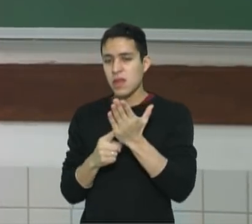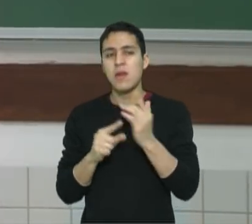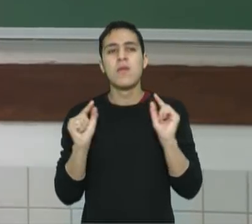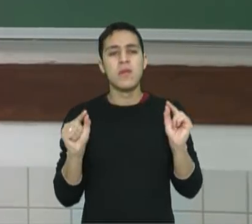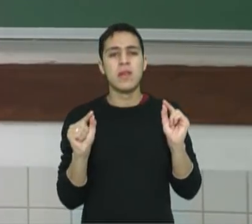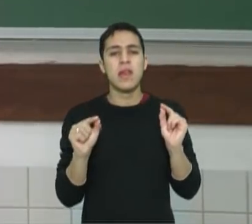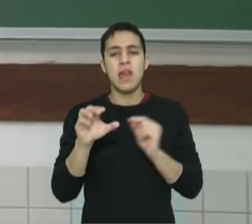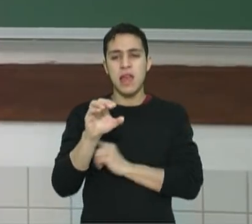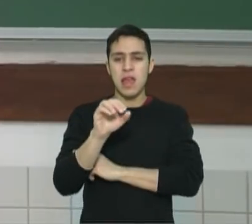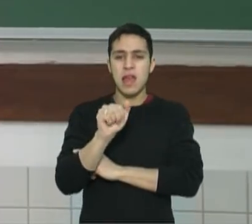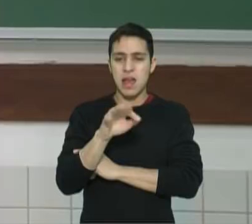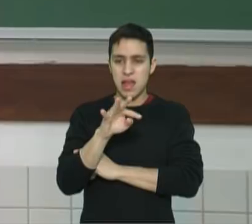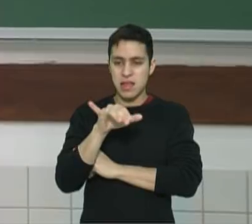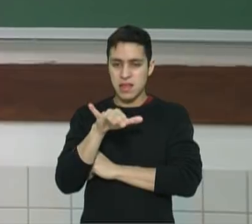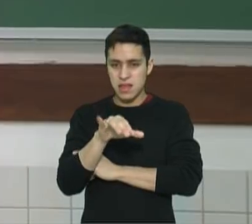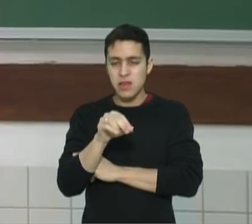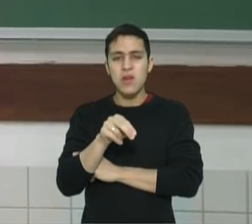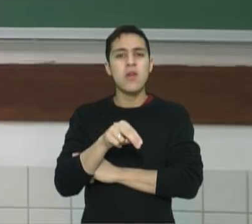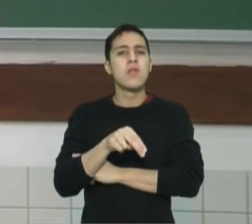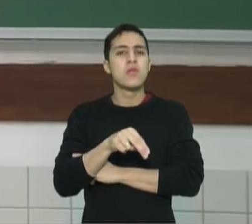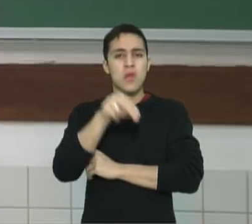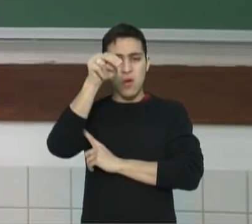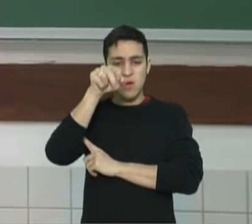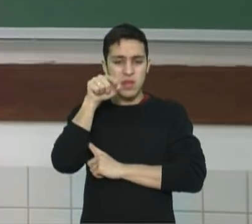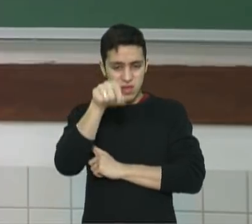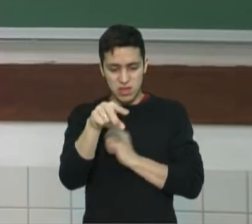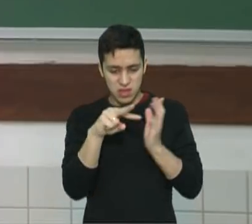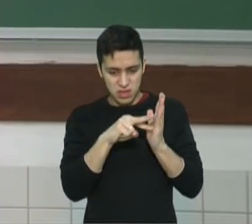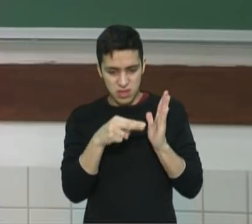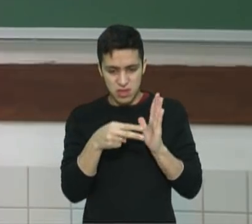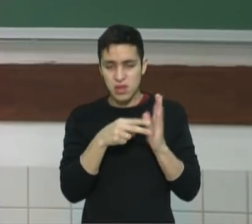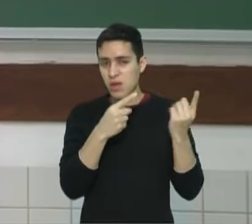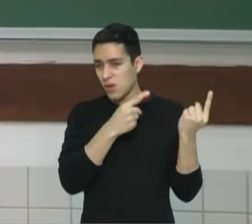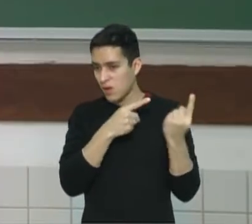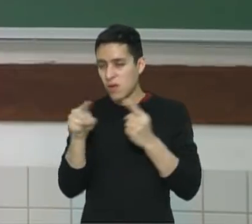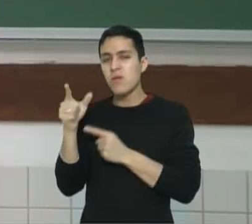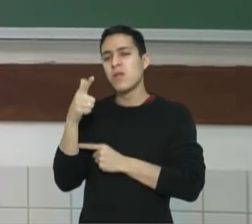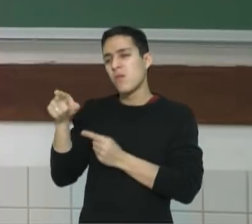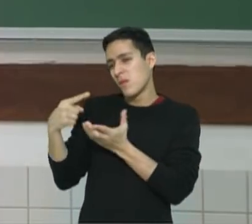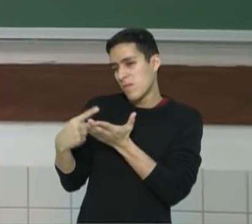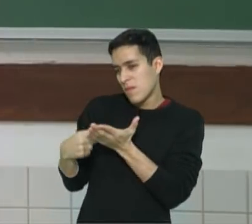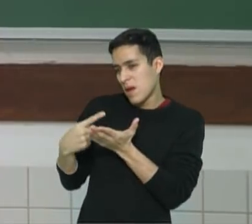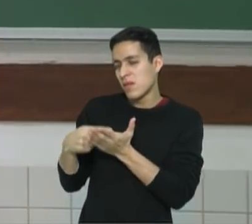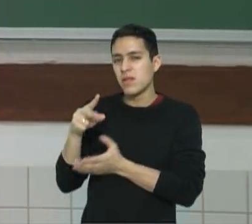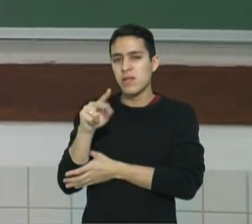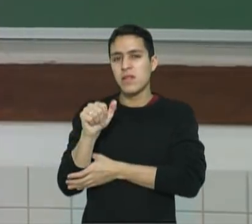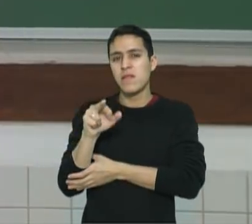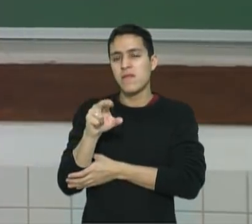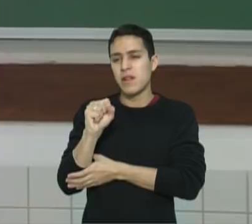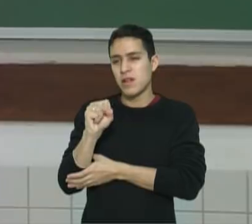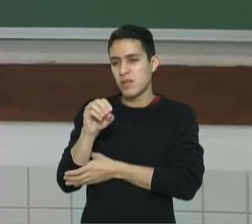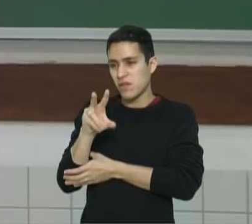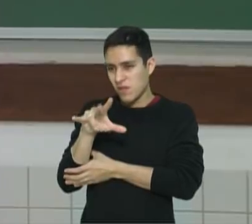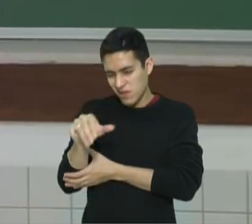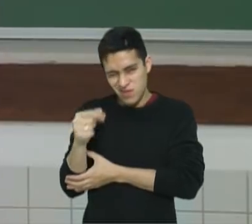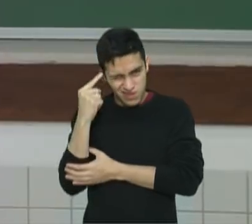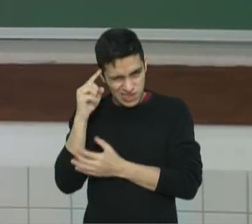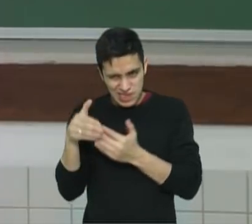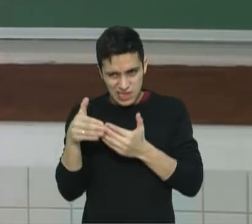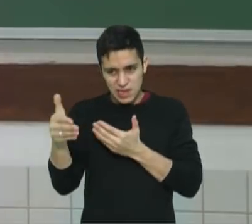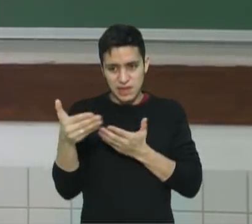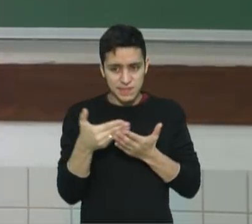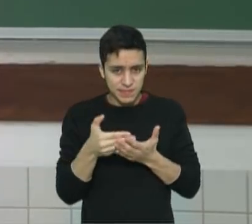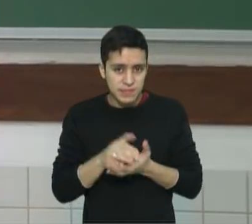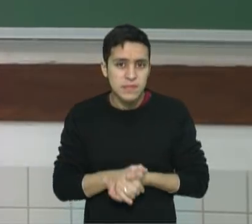Norte, que nasce especialmente para ir contra ao Pacto de Varsóvia, mas isso a gente vai ver na sequência, mas